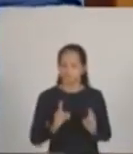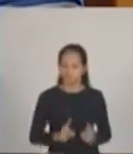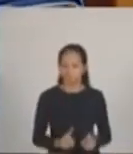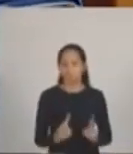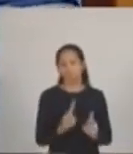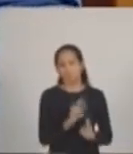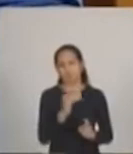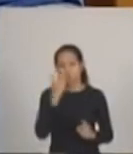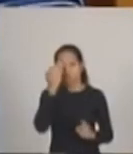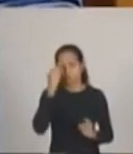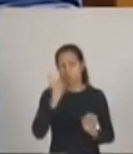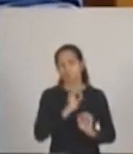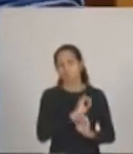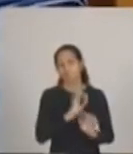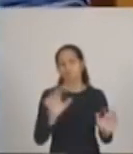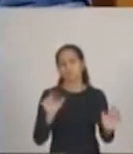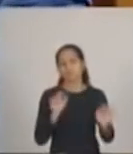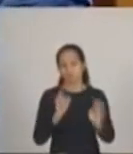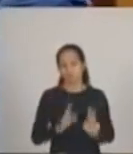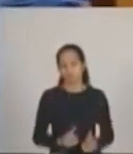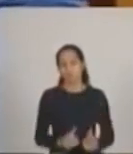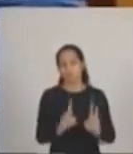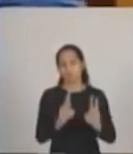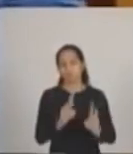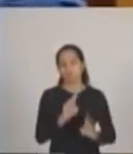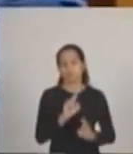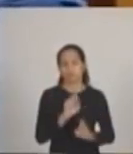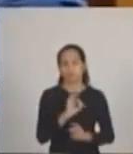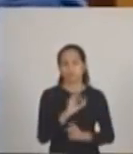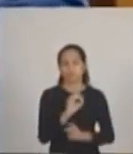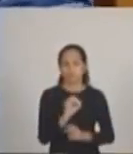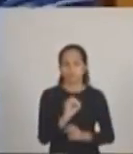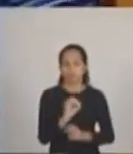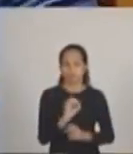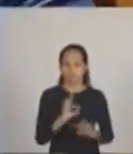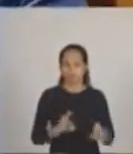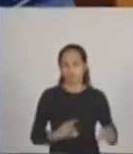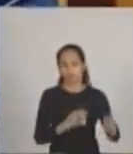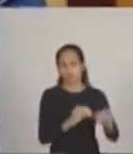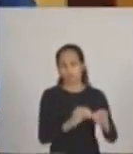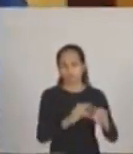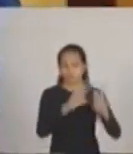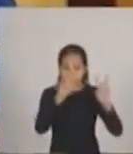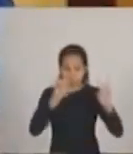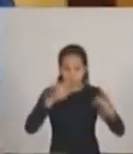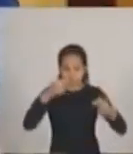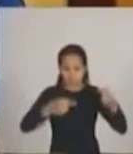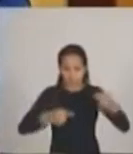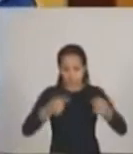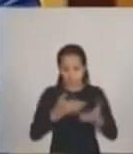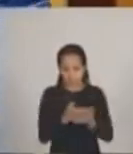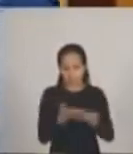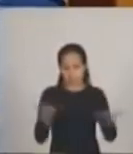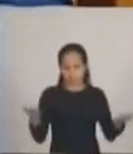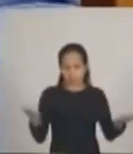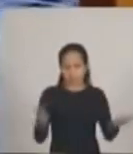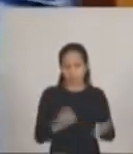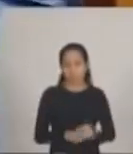o entendimento pela manutenção do veto total. Vou colocar a matéria em discussão.